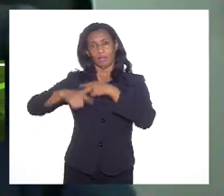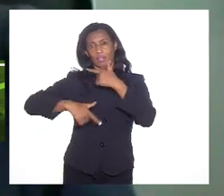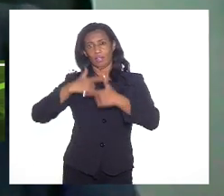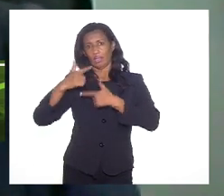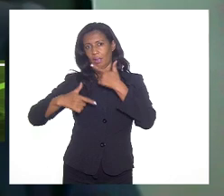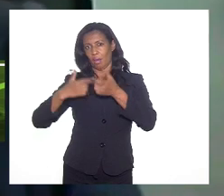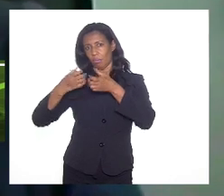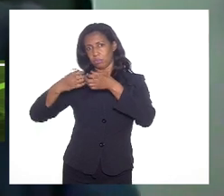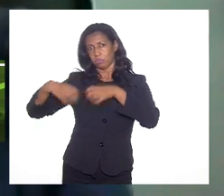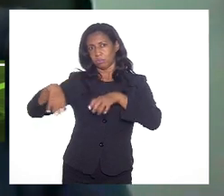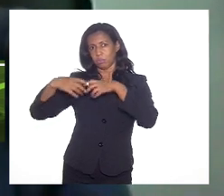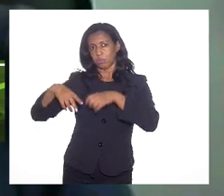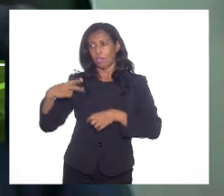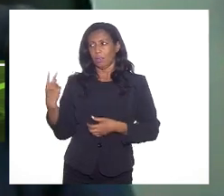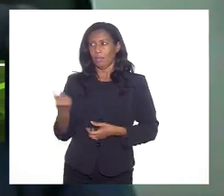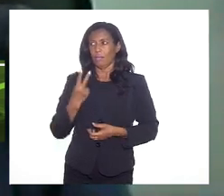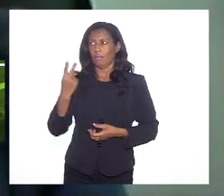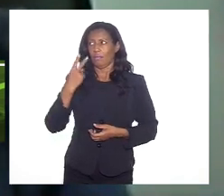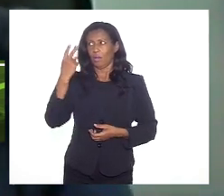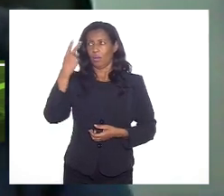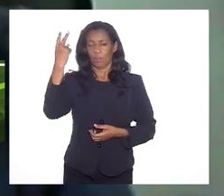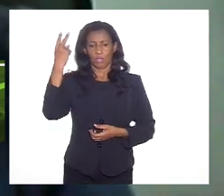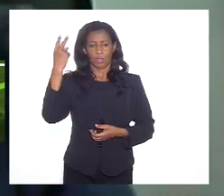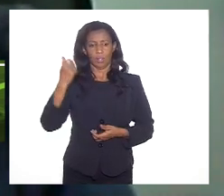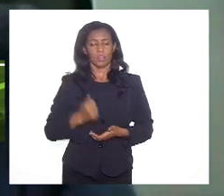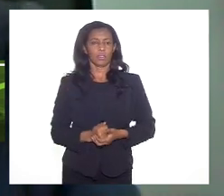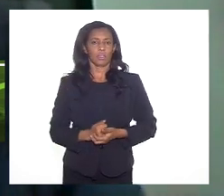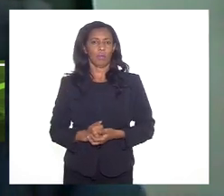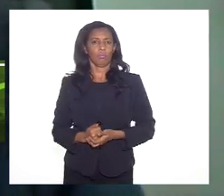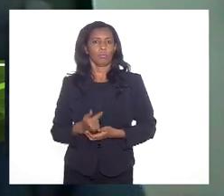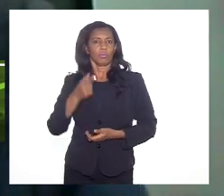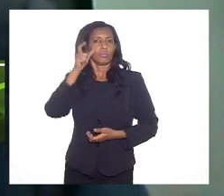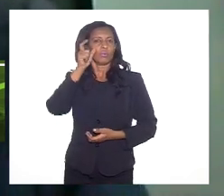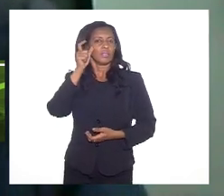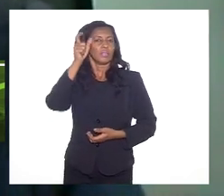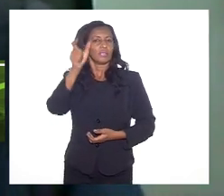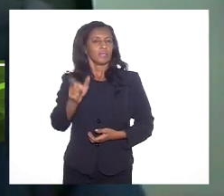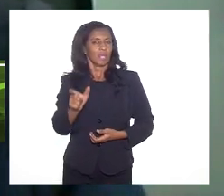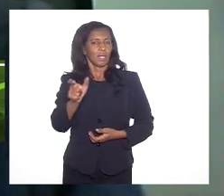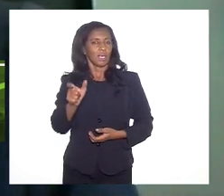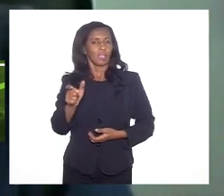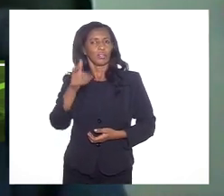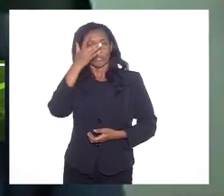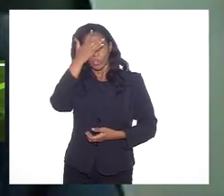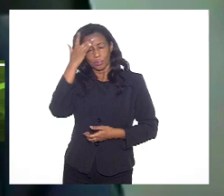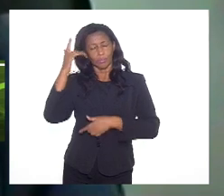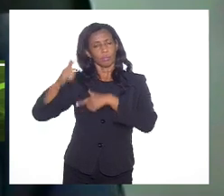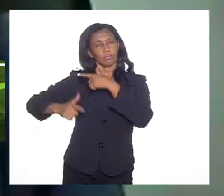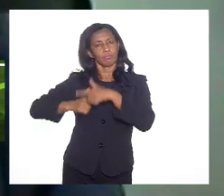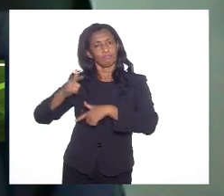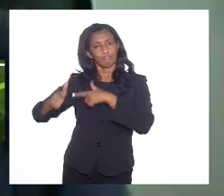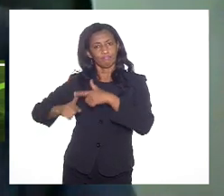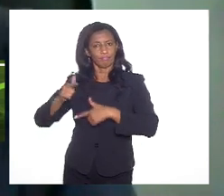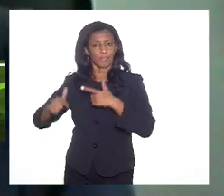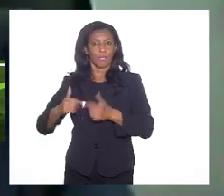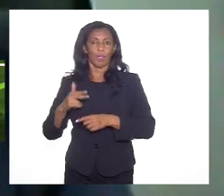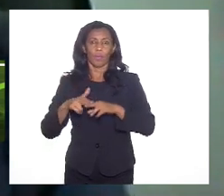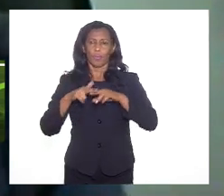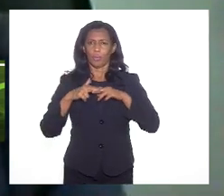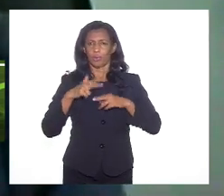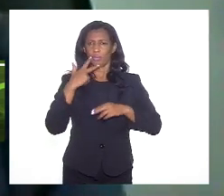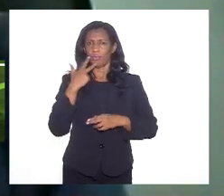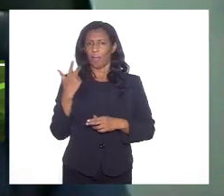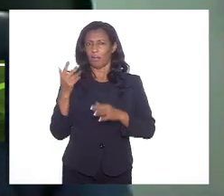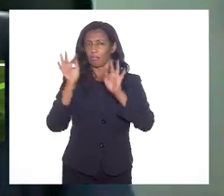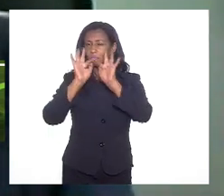que valoriza e é eco nesta casa dos interesses dos servidores públicos. Por isso, ouvi com muita